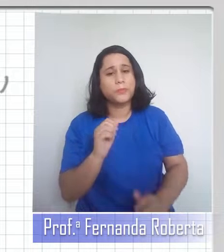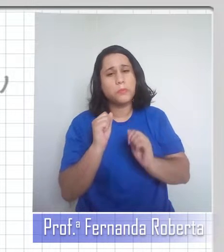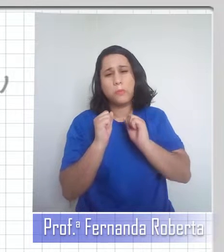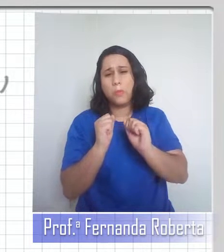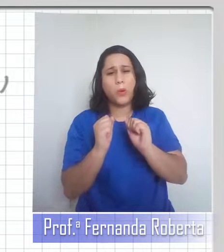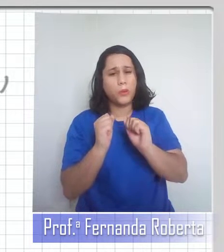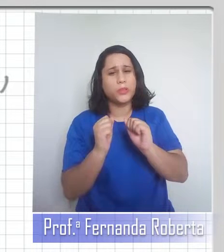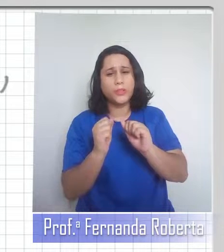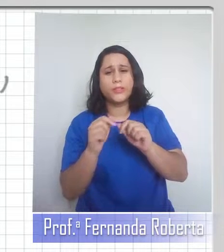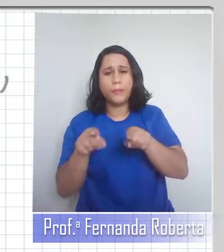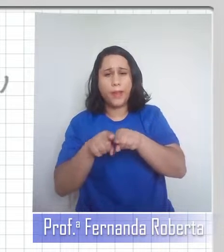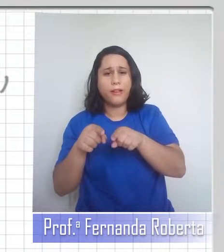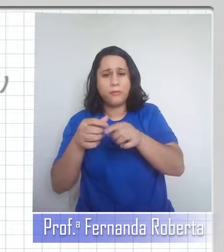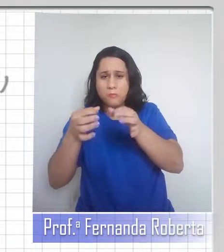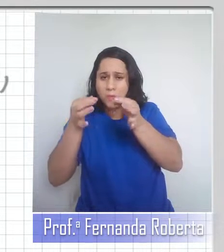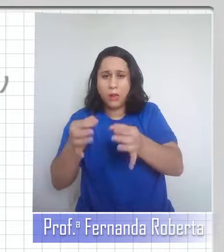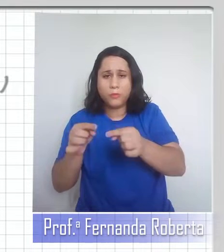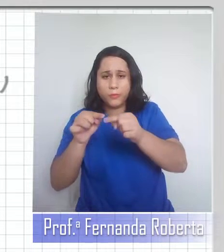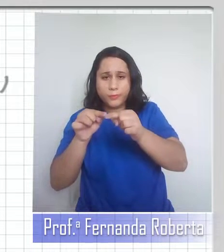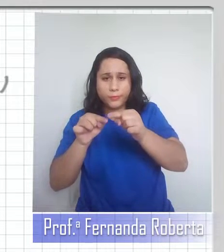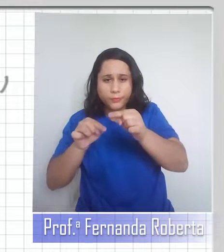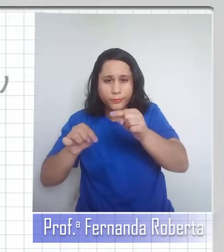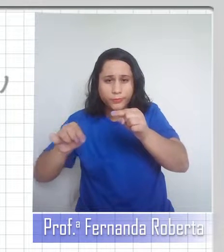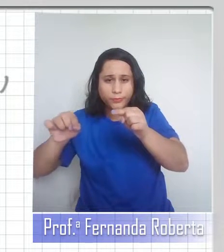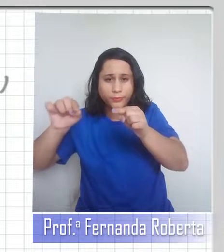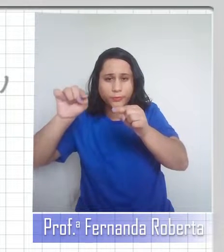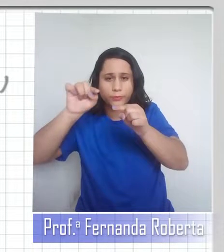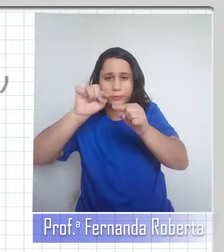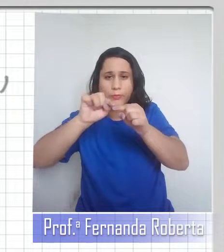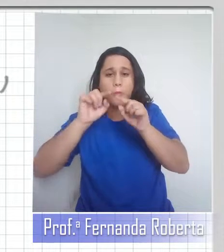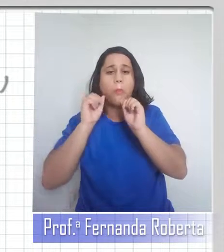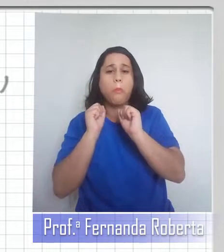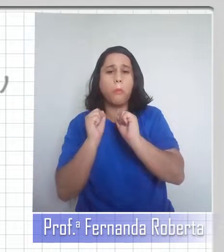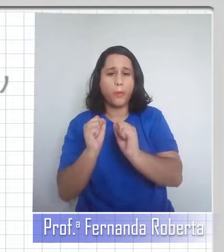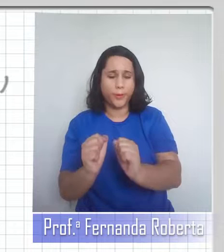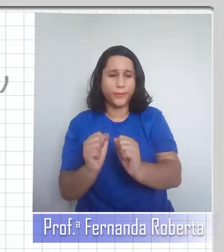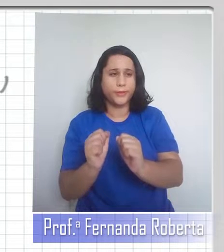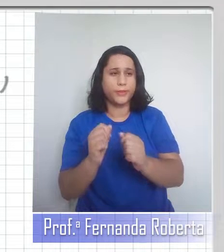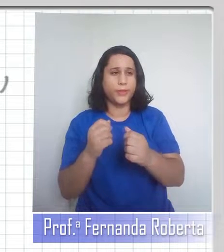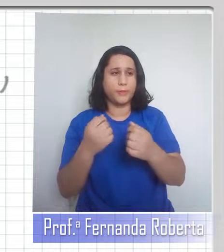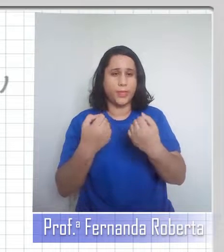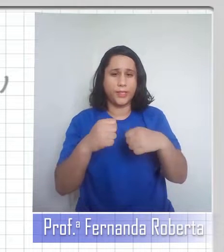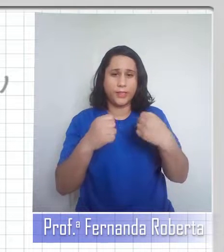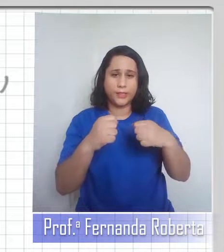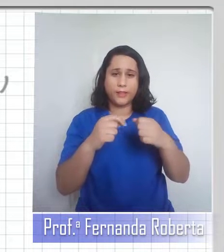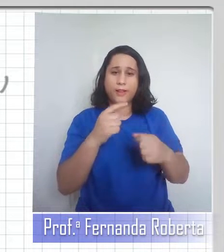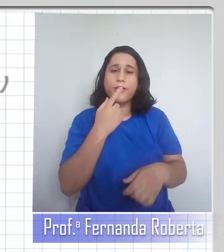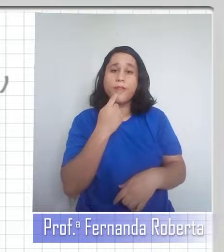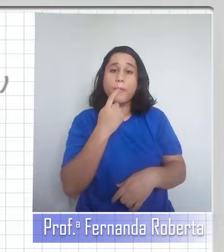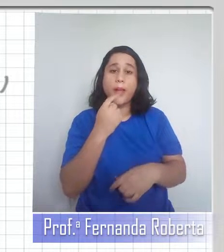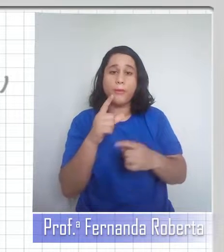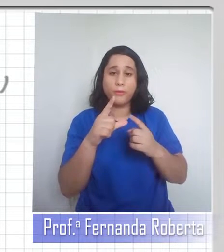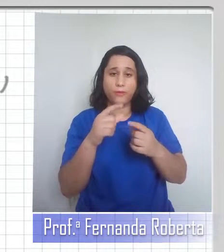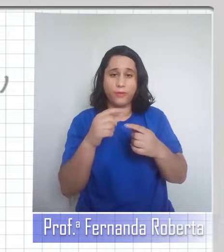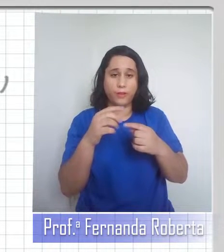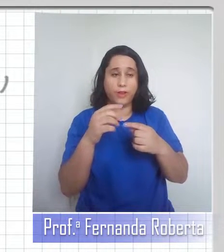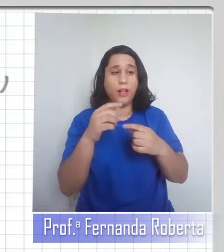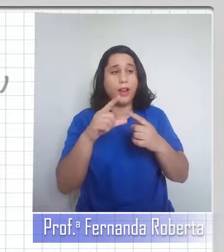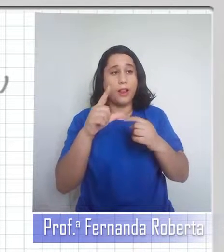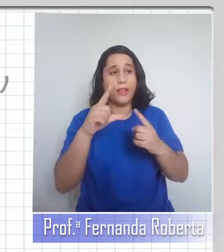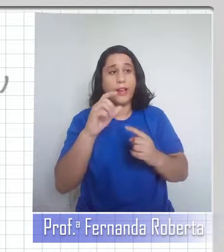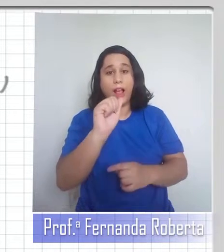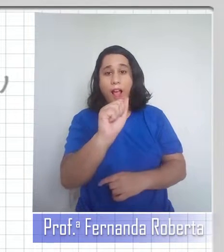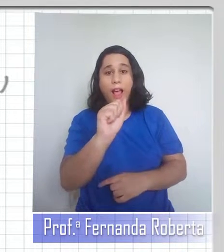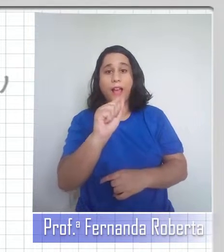uma circunferência, não tem problema. Aí vocês colocam o A maiúsculo de vermelho ali que vocês estão vendo, ele representa